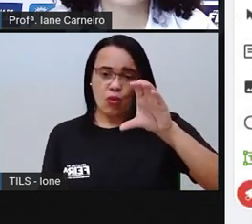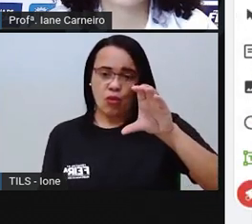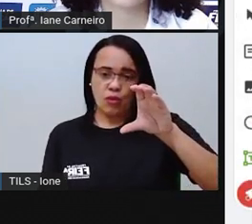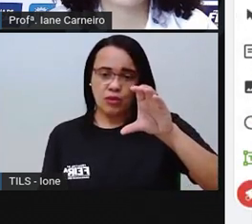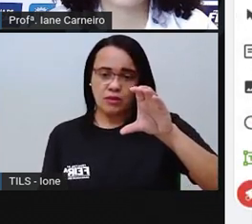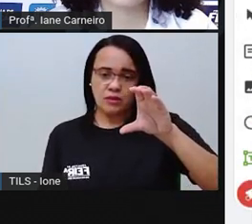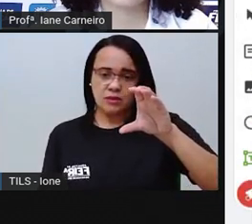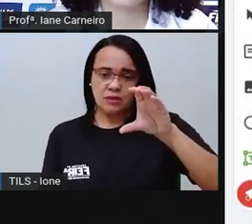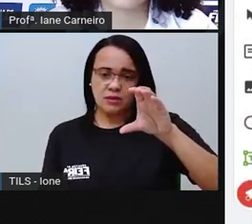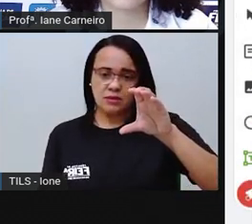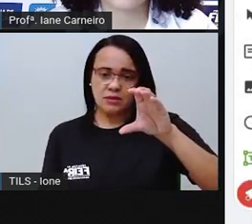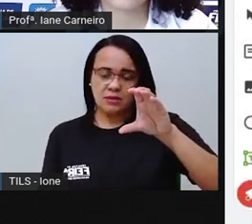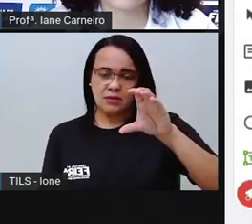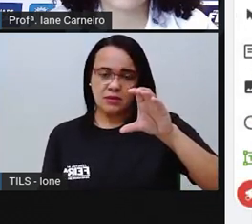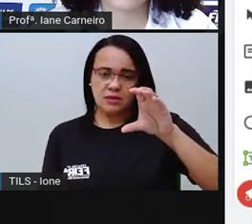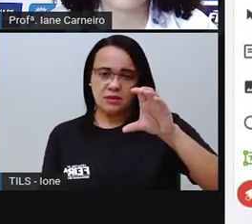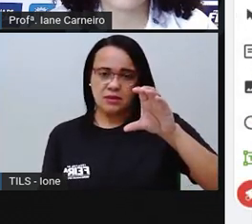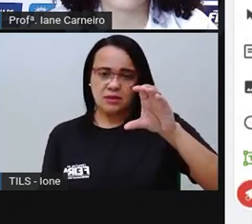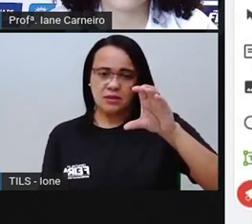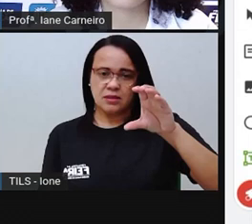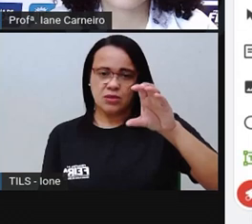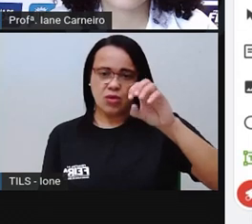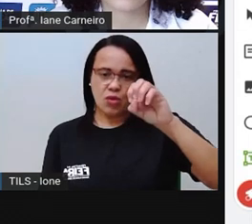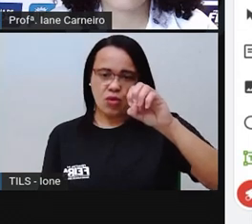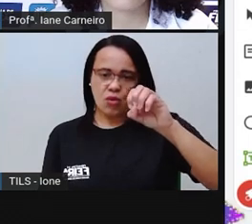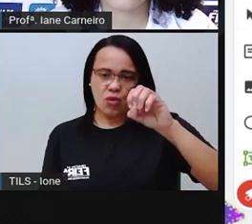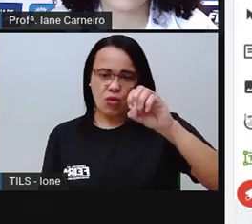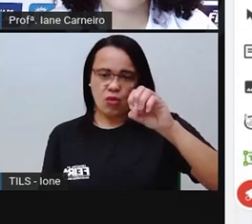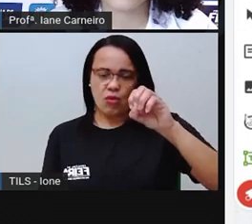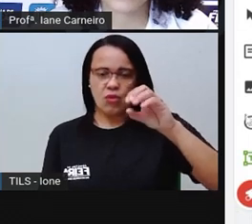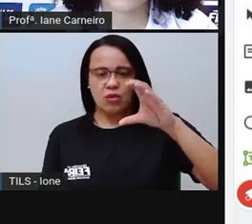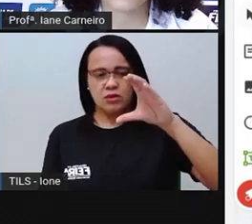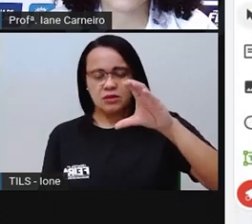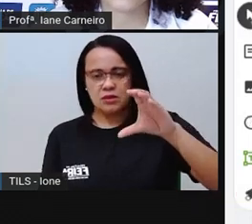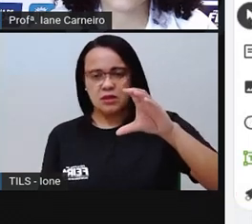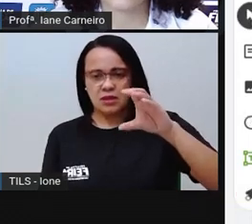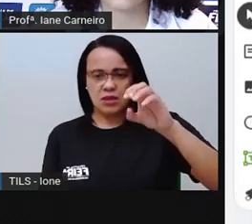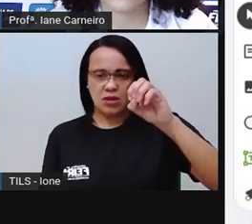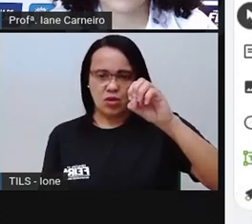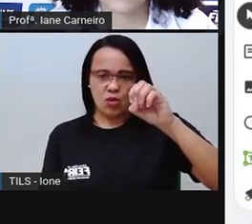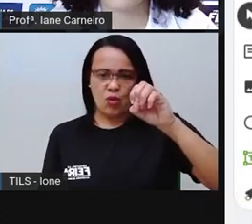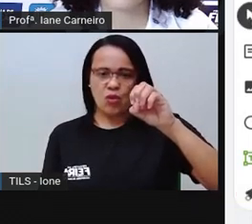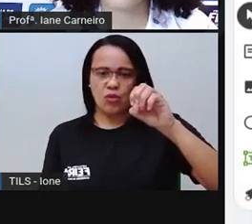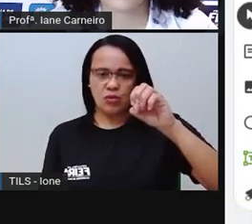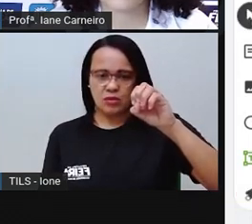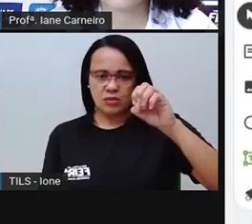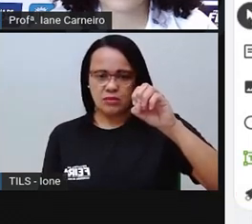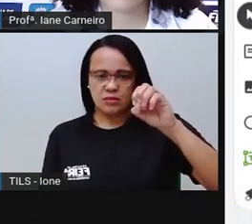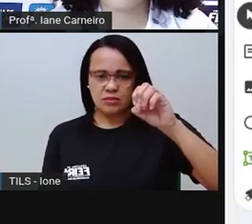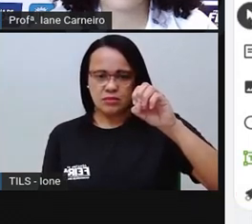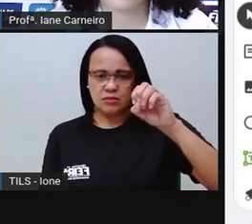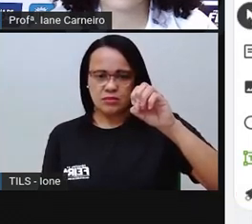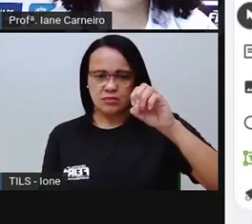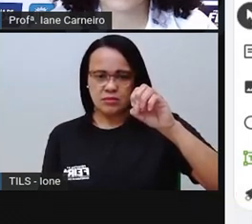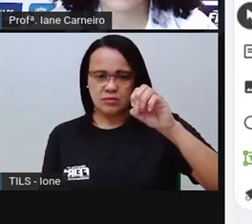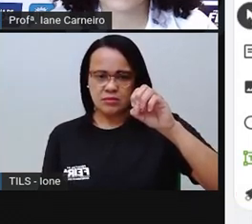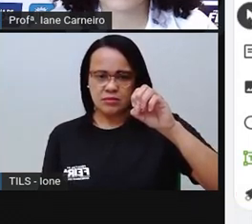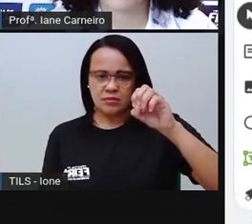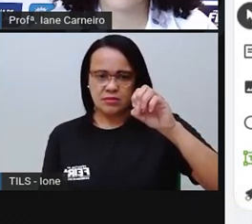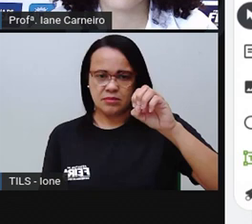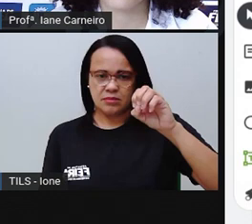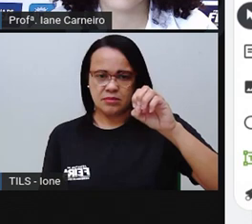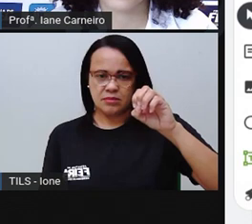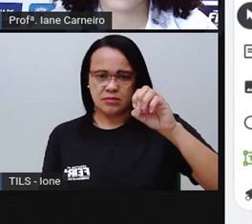a consoante C com a vogal O. Aí a prova vai precisar aqui agora, ó, afastar as palavrinhas para